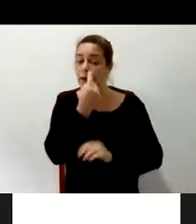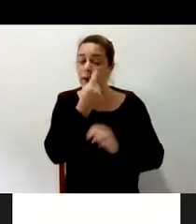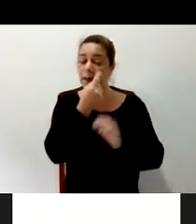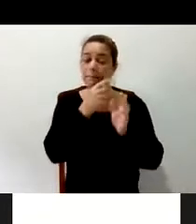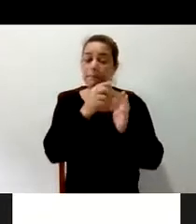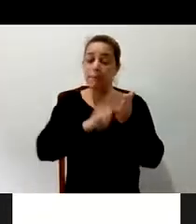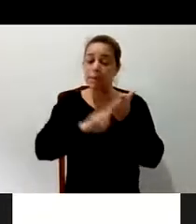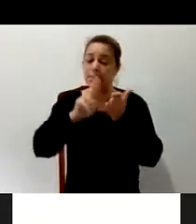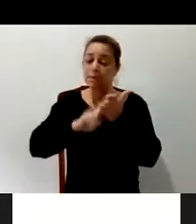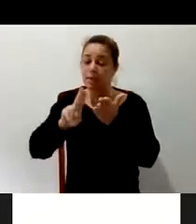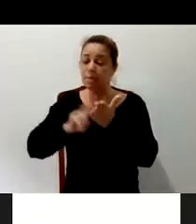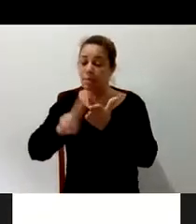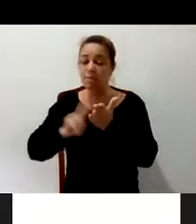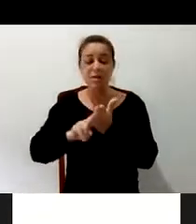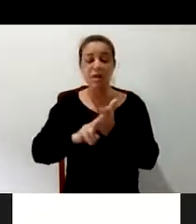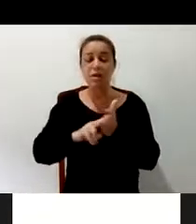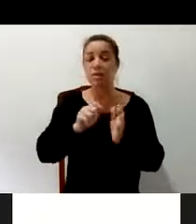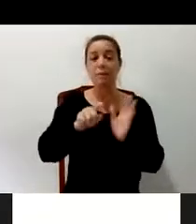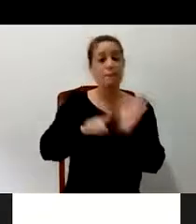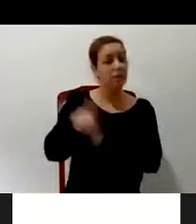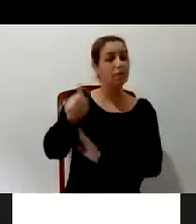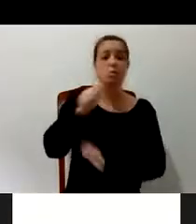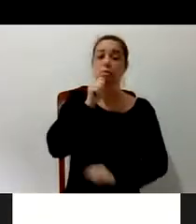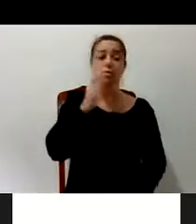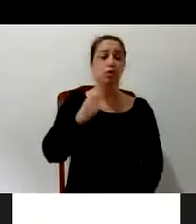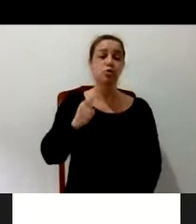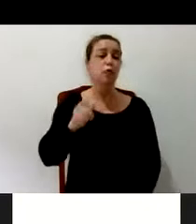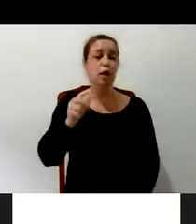mandou pergunta ainda não, Antônio.